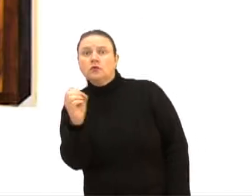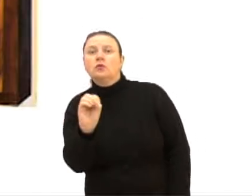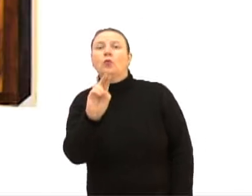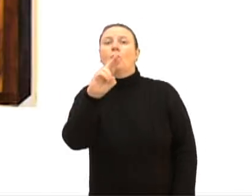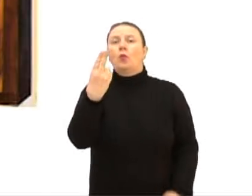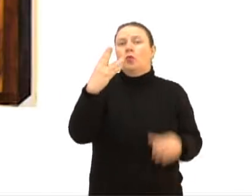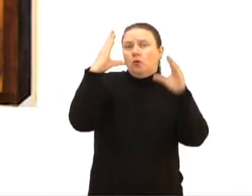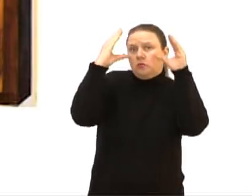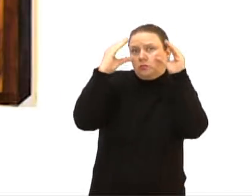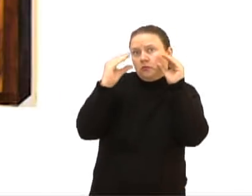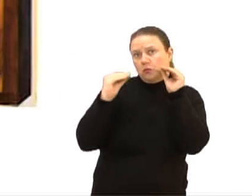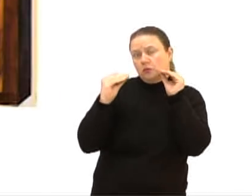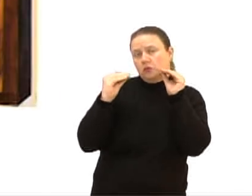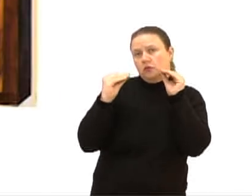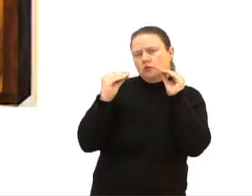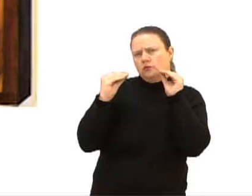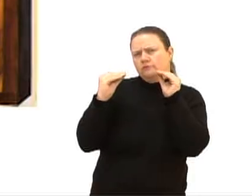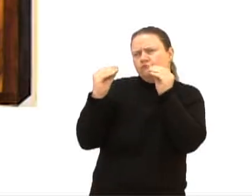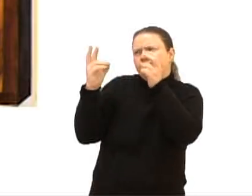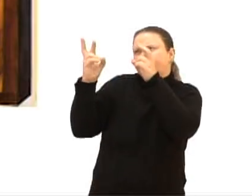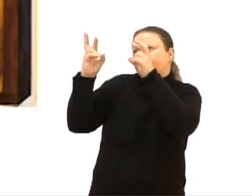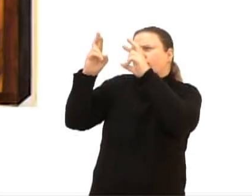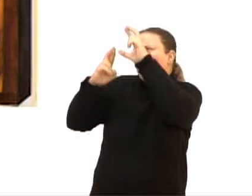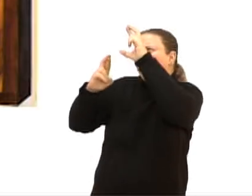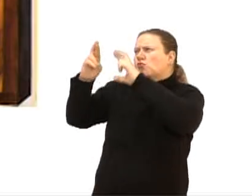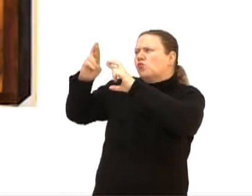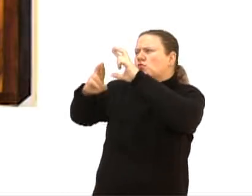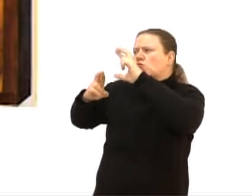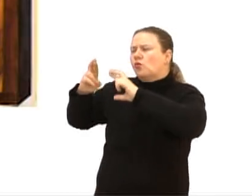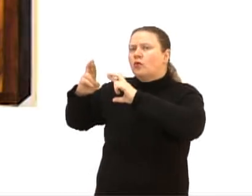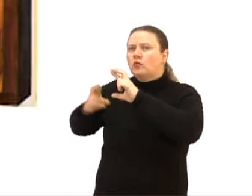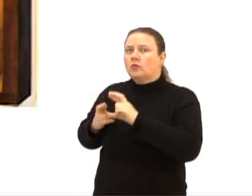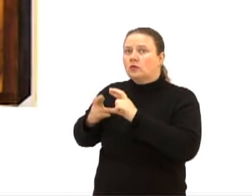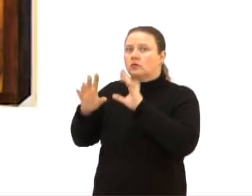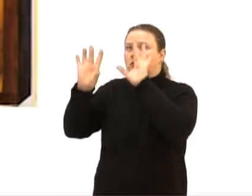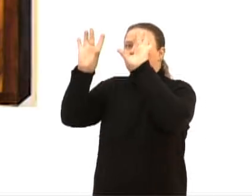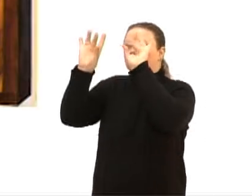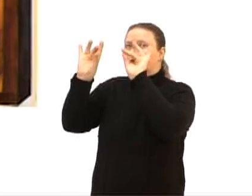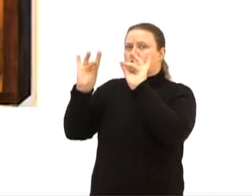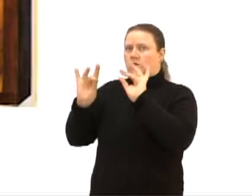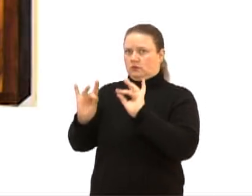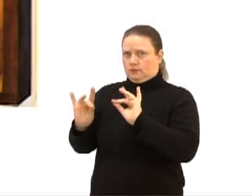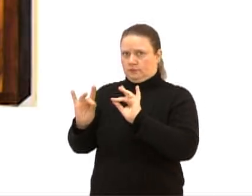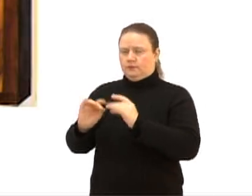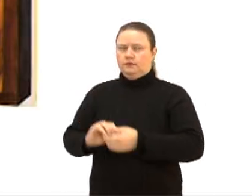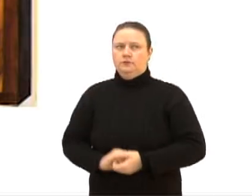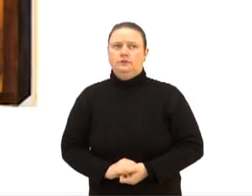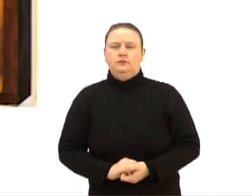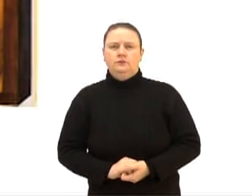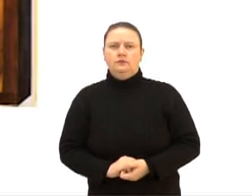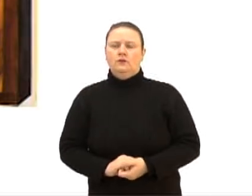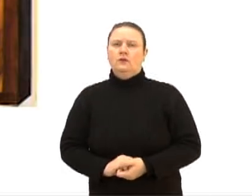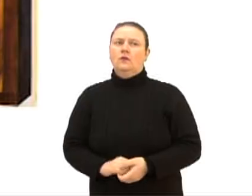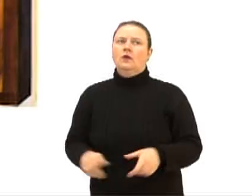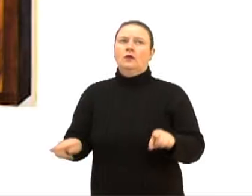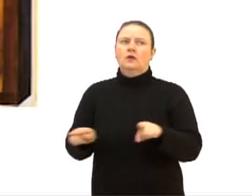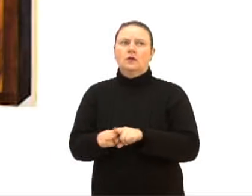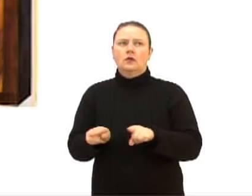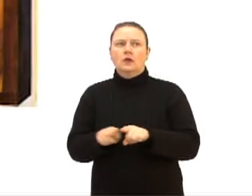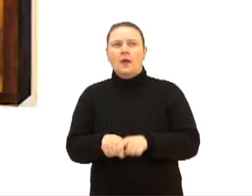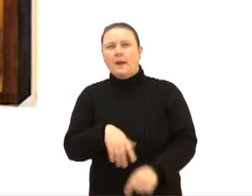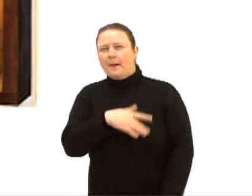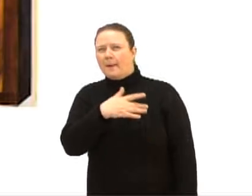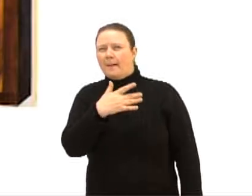observe sempre esses detalhes todos. Nós temos aqui, parece uma ideia de estar saindo